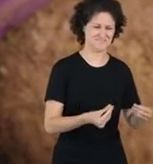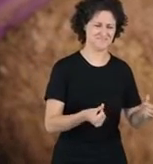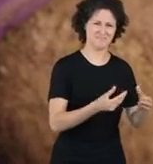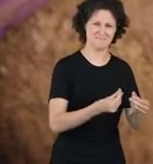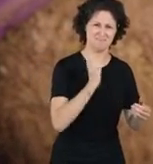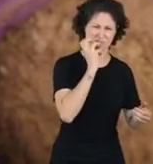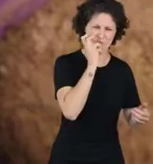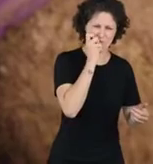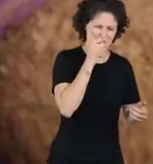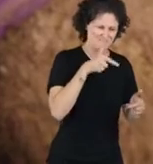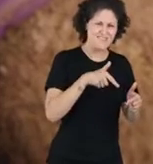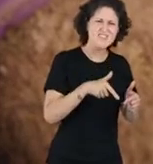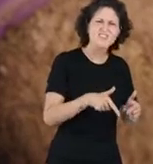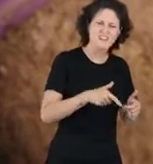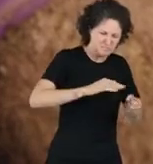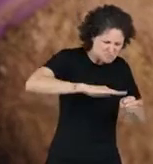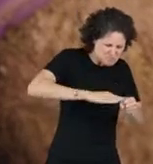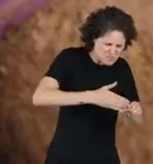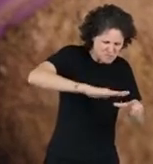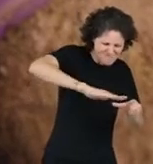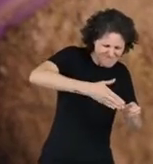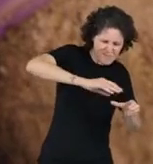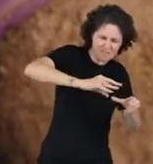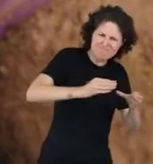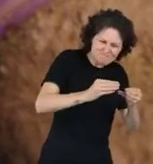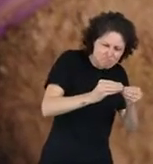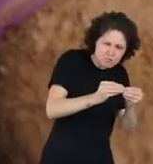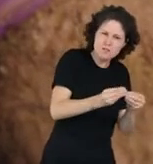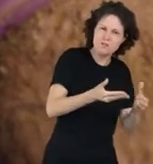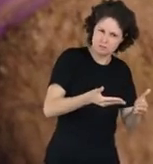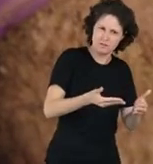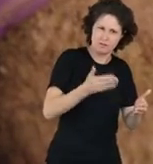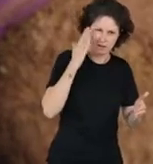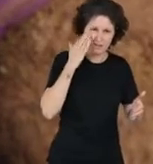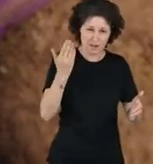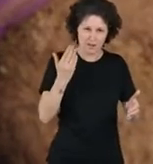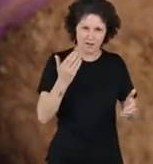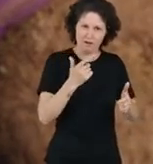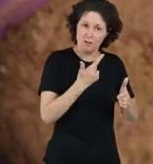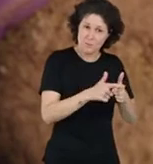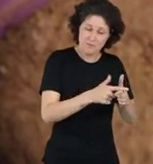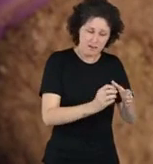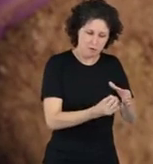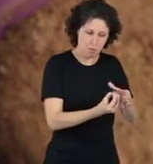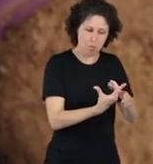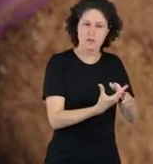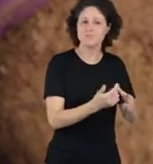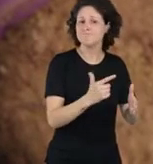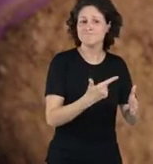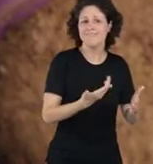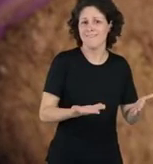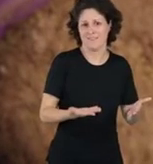e também muito compactada, o que dificulta o desenvolvimento das raízes. Em um desses vasos, nós vamos fazer